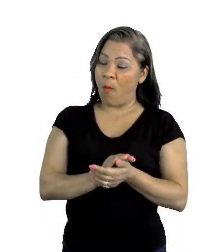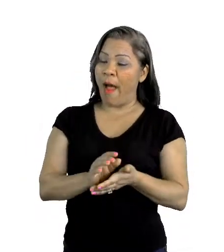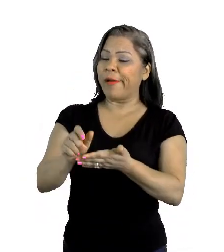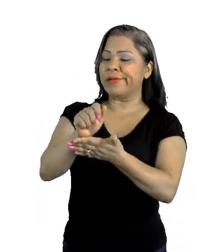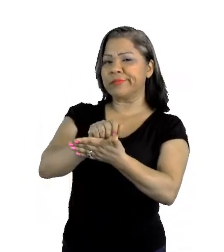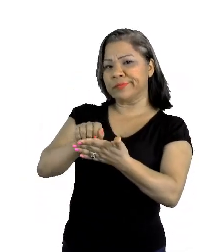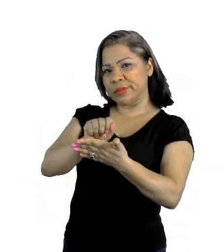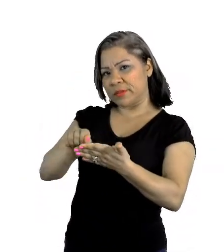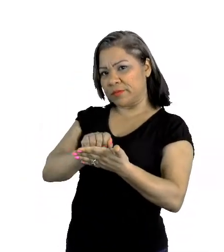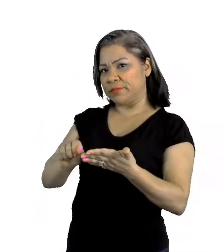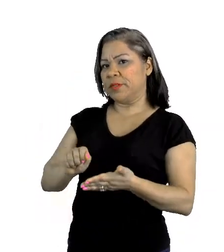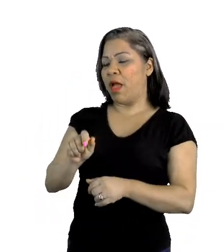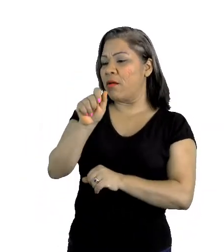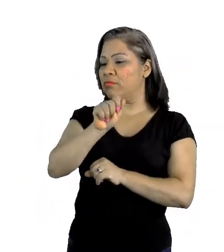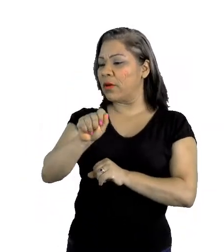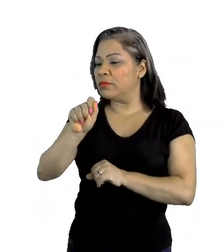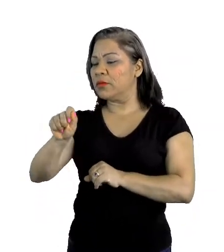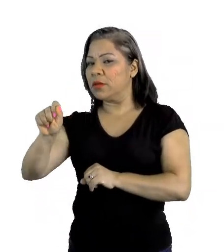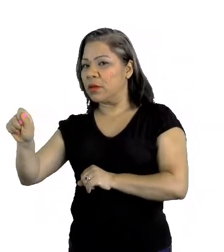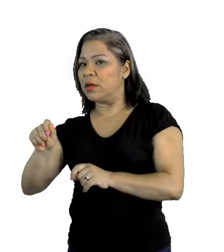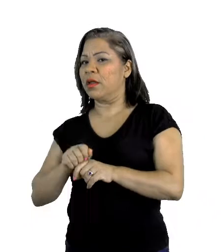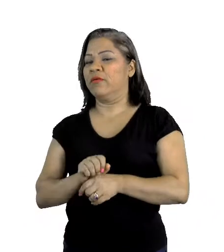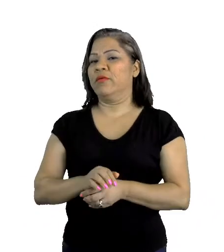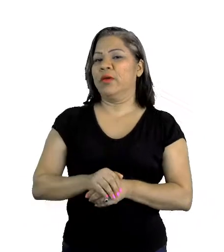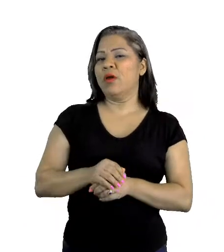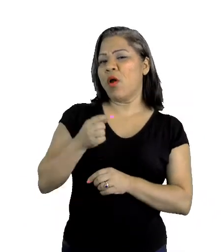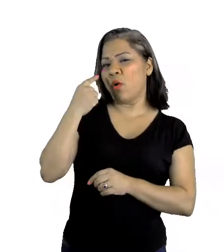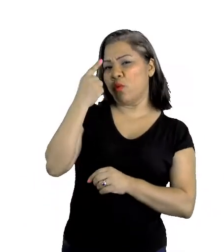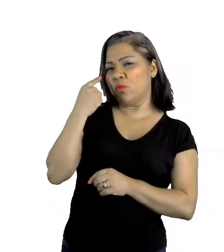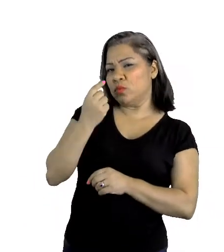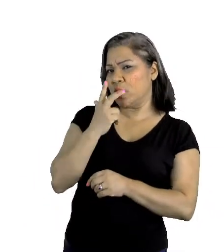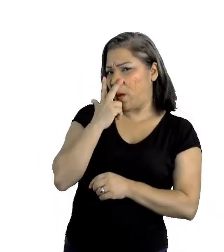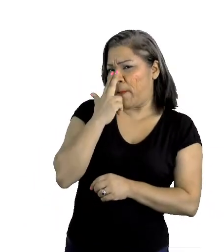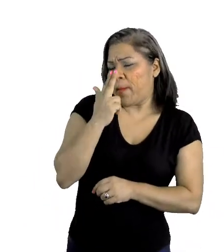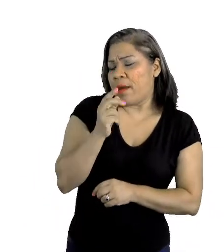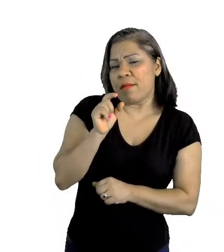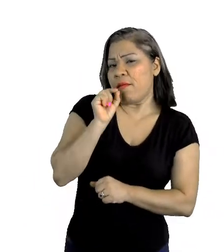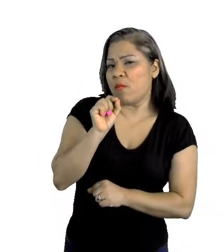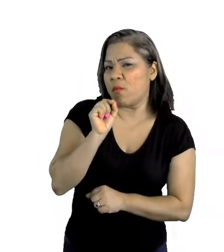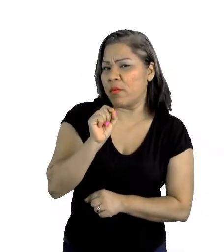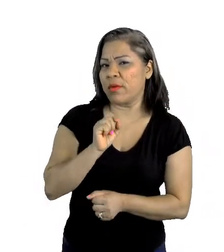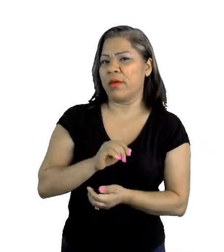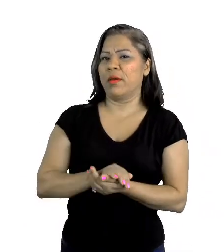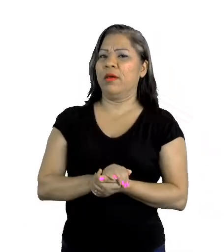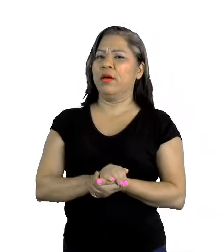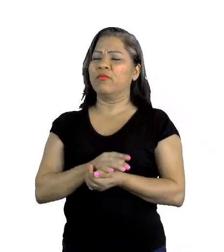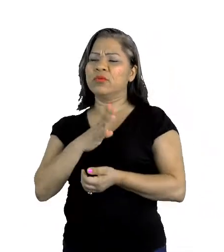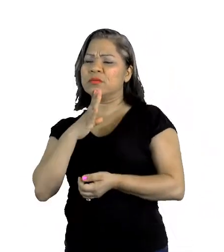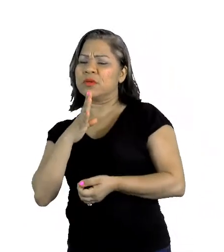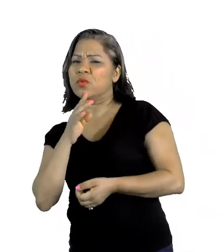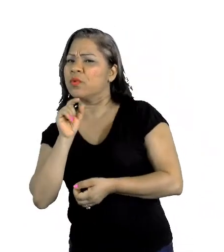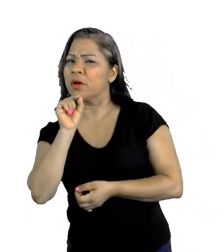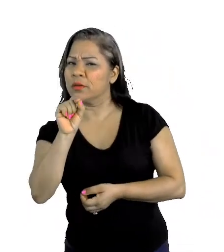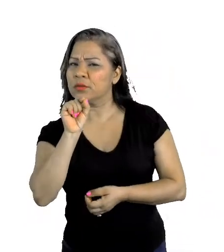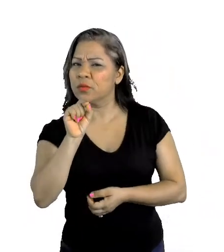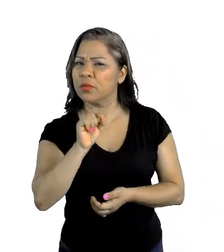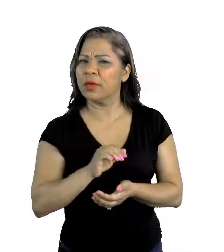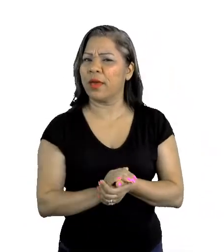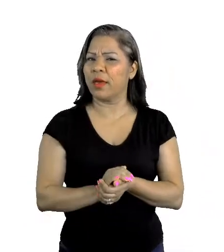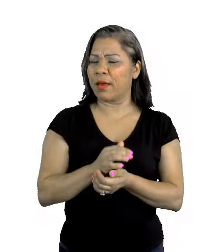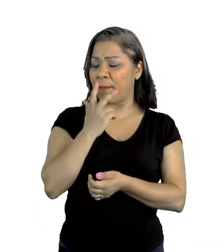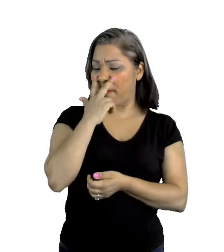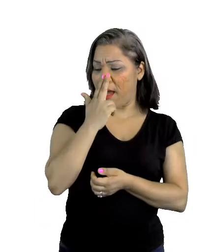e na frente comparar. Os olhos dela parecem com o quê? Com alguma coisa que você conhece? O que você conhece que parece os olhos